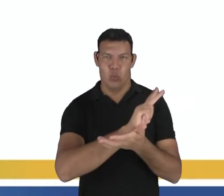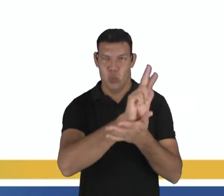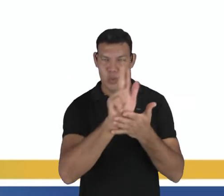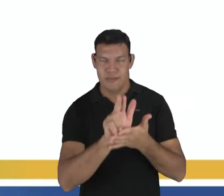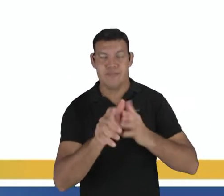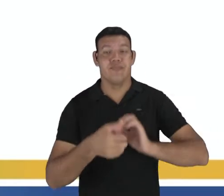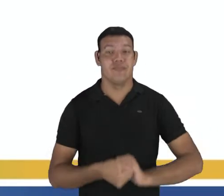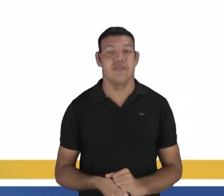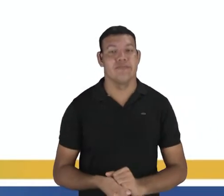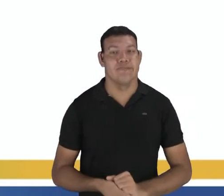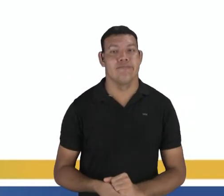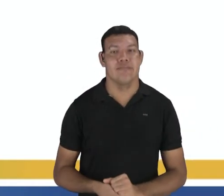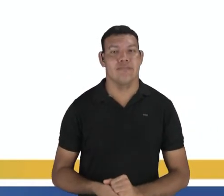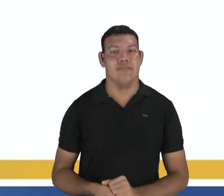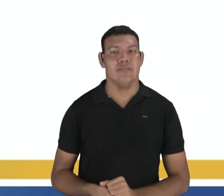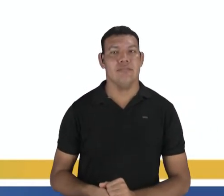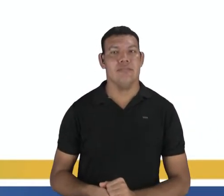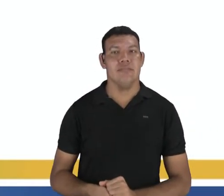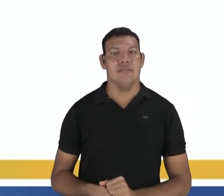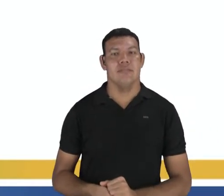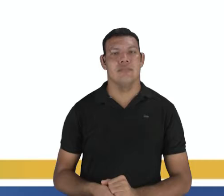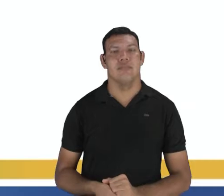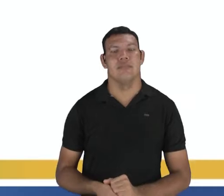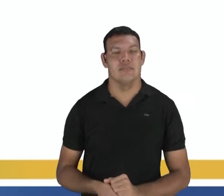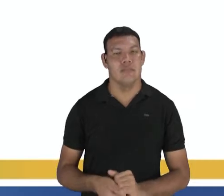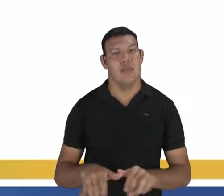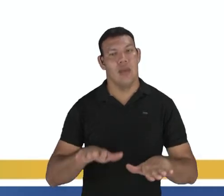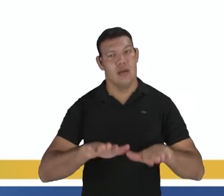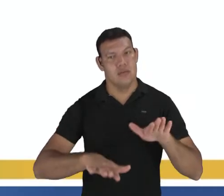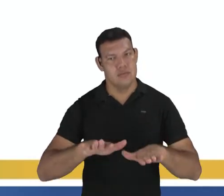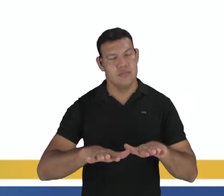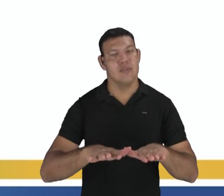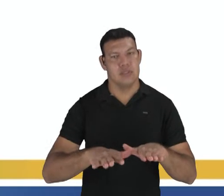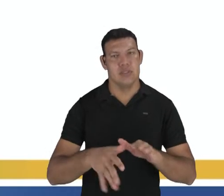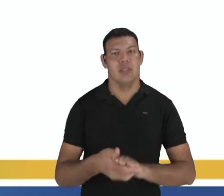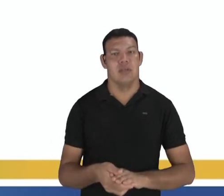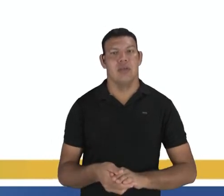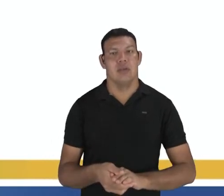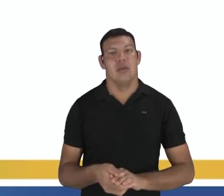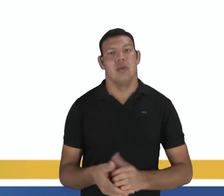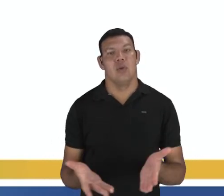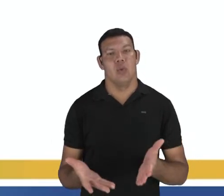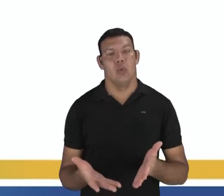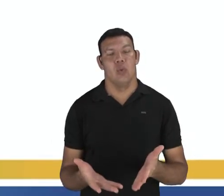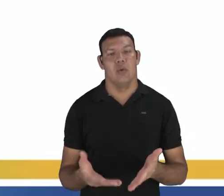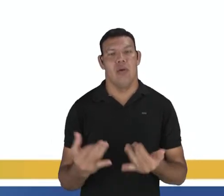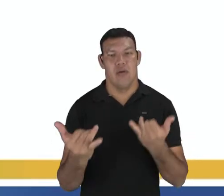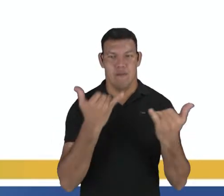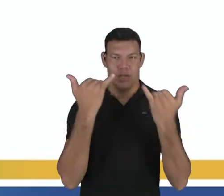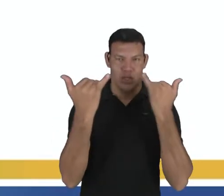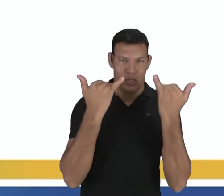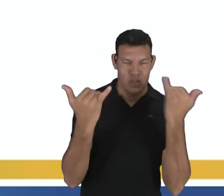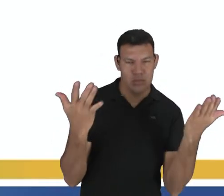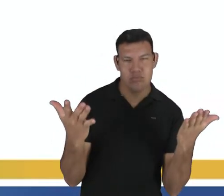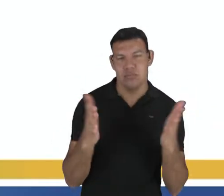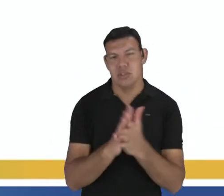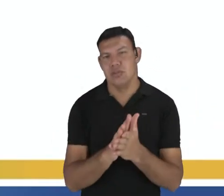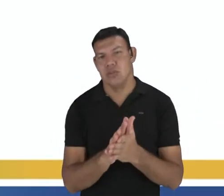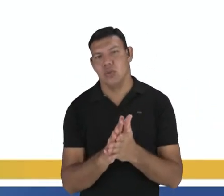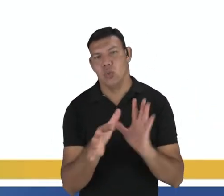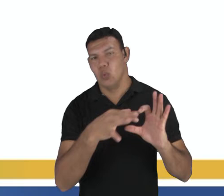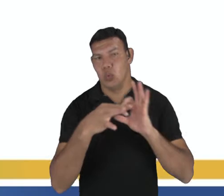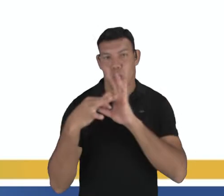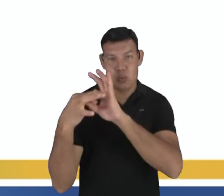E aí vai depender, né? Do grau de informação que a pessoa tem, do contexto que ela está, para ela poder entender da